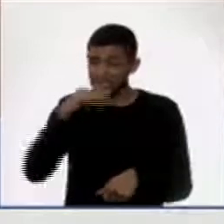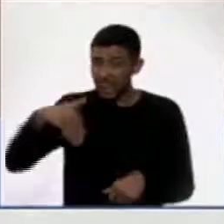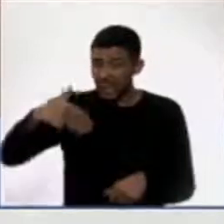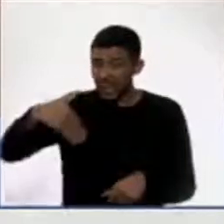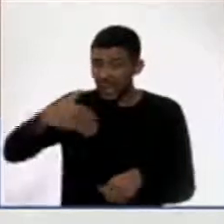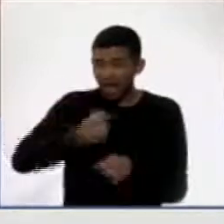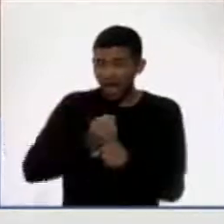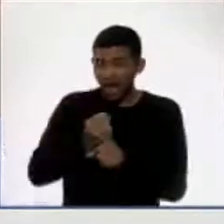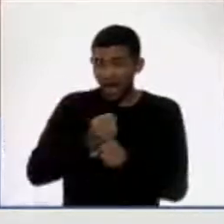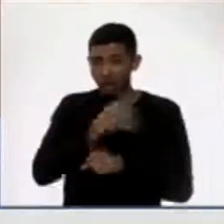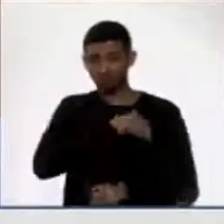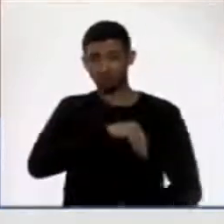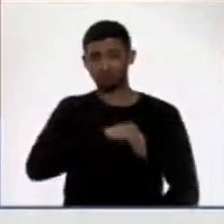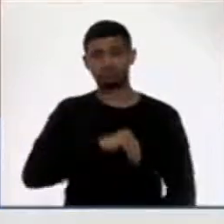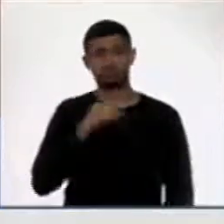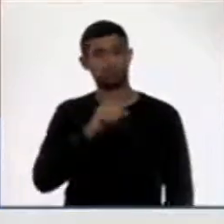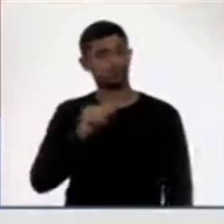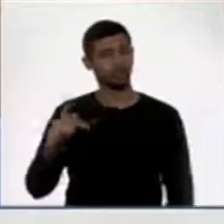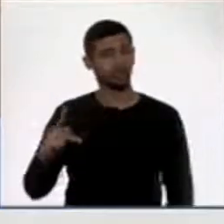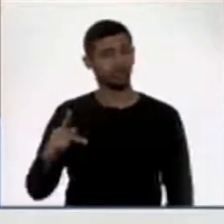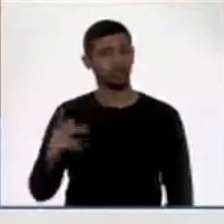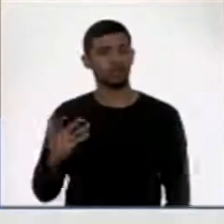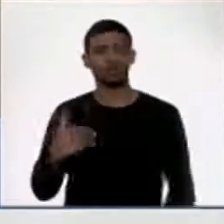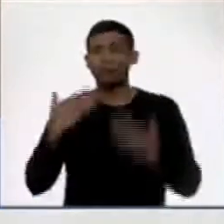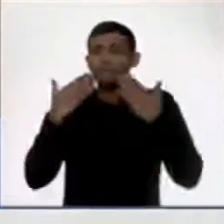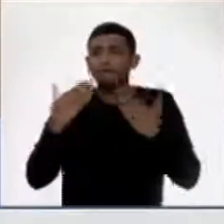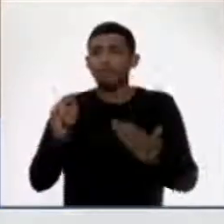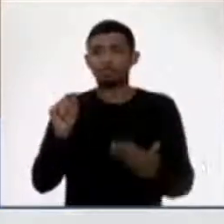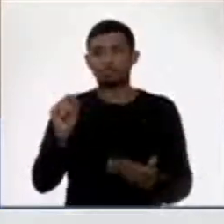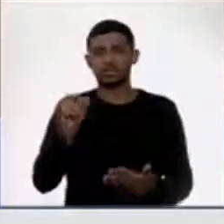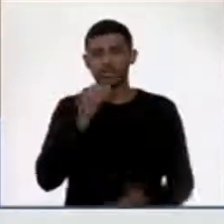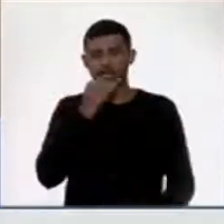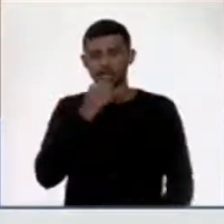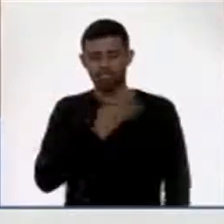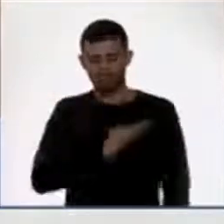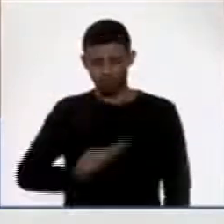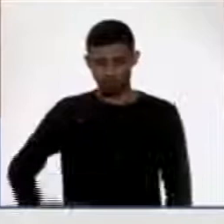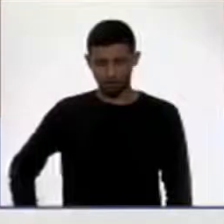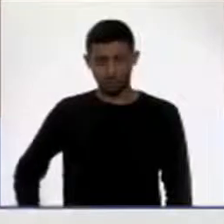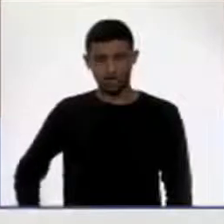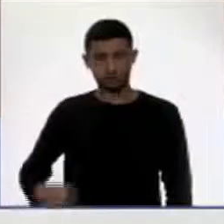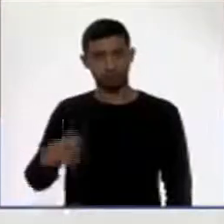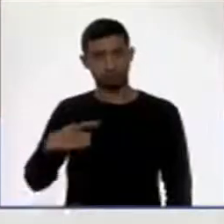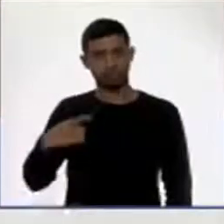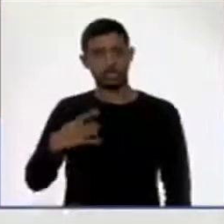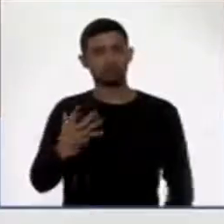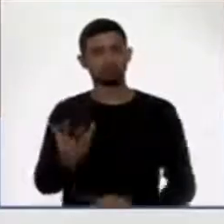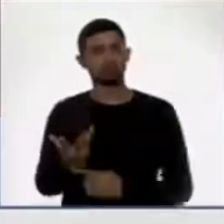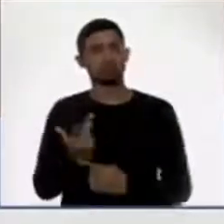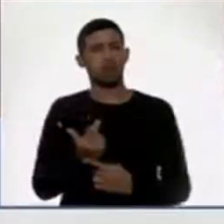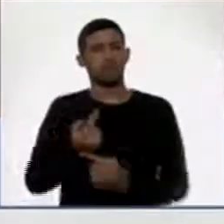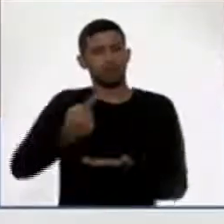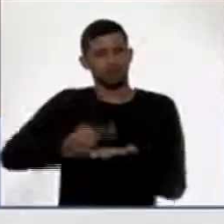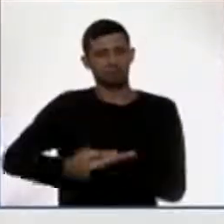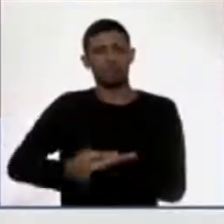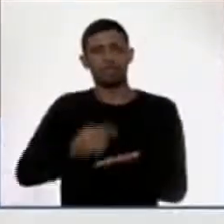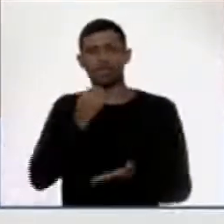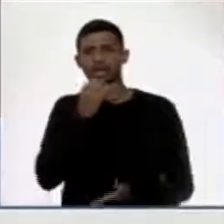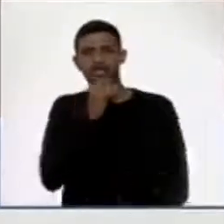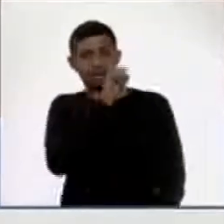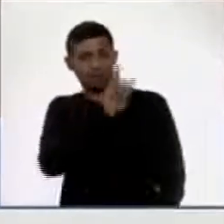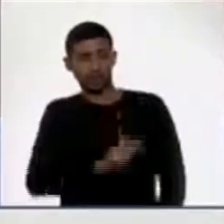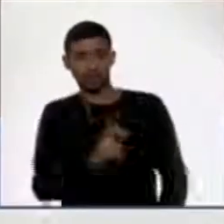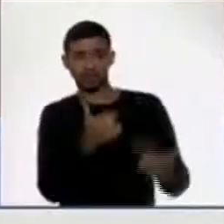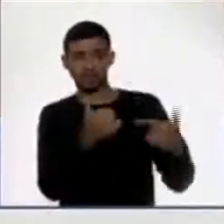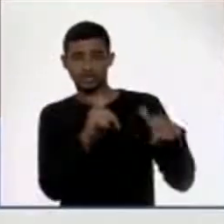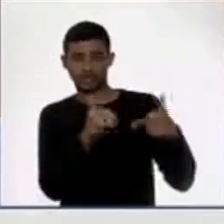o que isso representa? Por exemplo, o governo tem uma proposta de que para um trabalhador poder